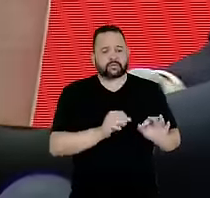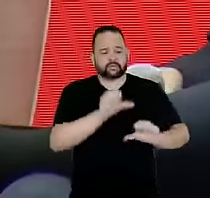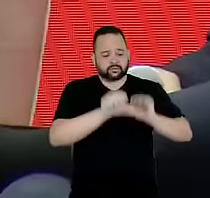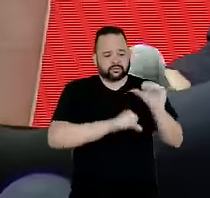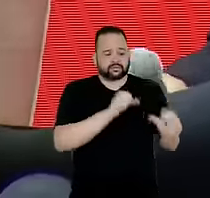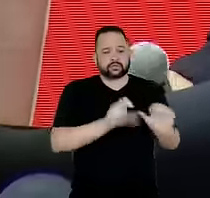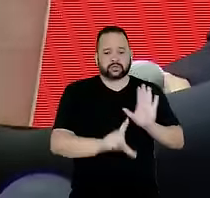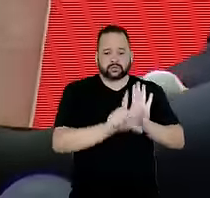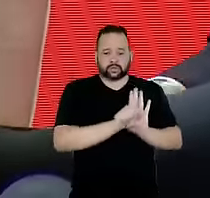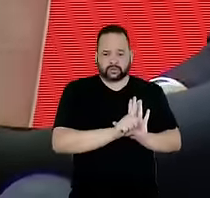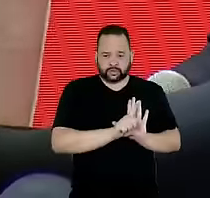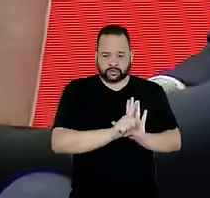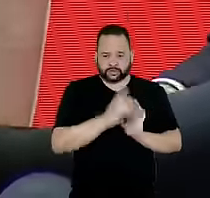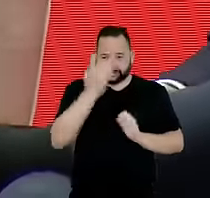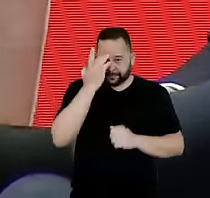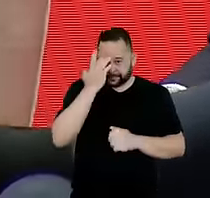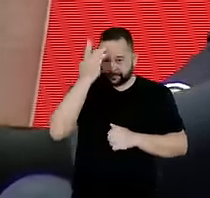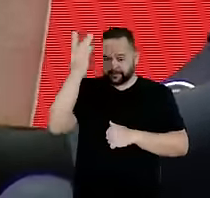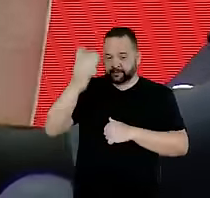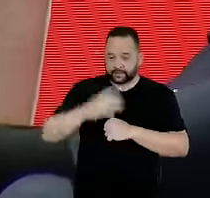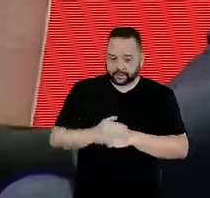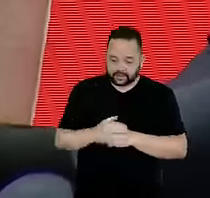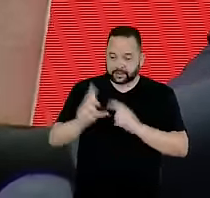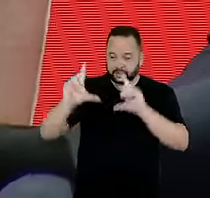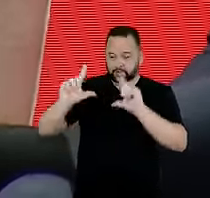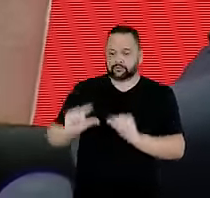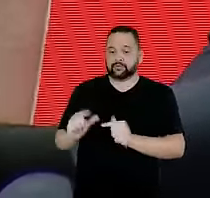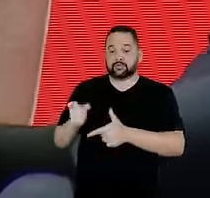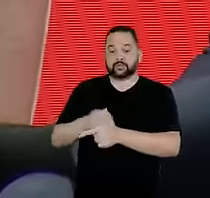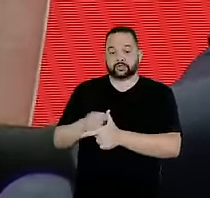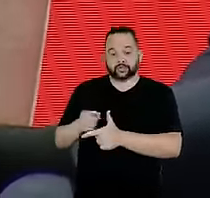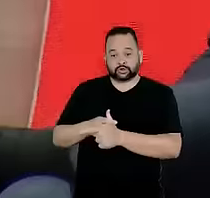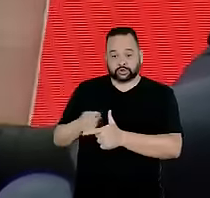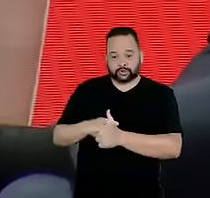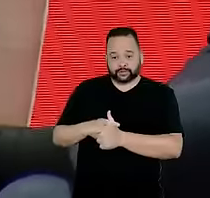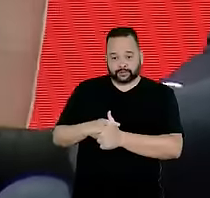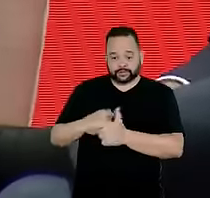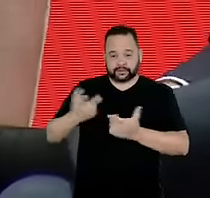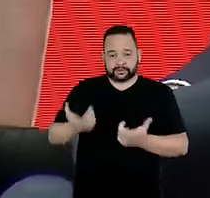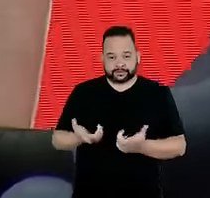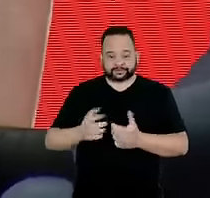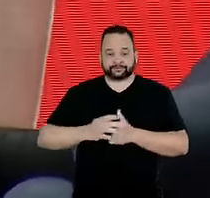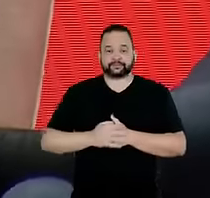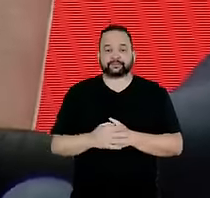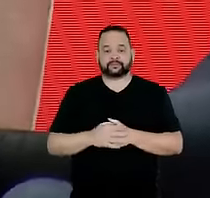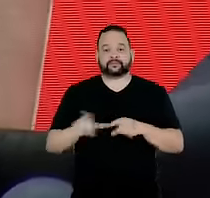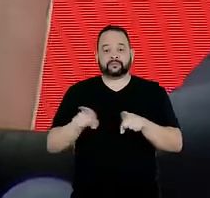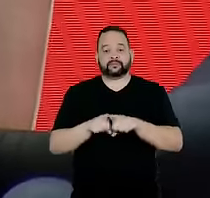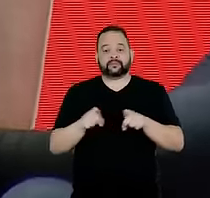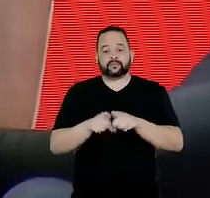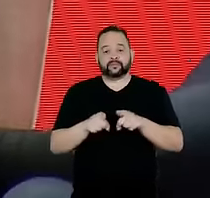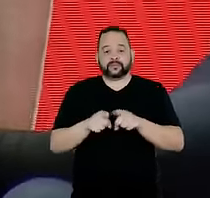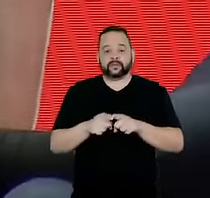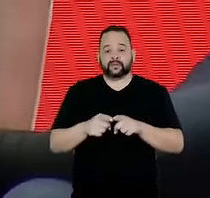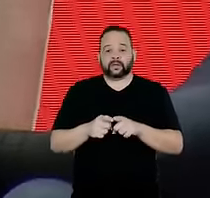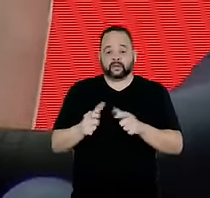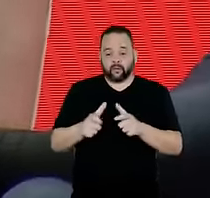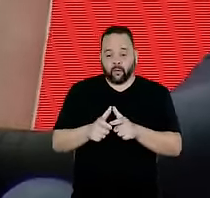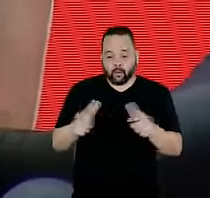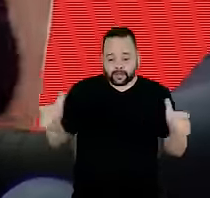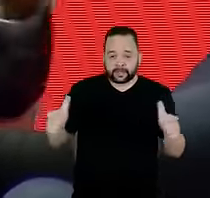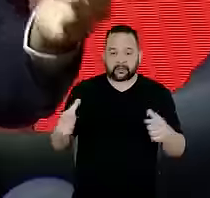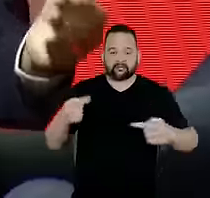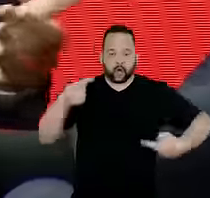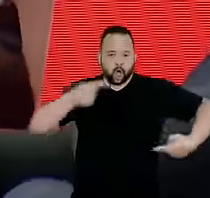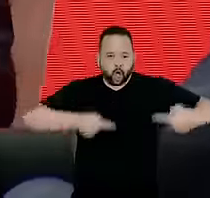crédito Nossa inadimplência no Brasil é muito alto e a gente recupera muito pouco crédito aumentando a competição com iniciativas como o pxs